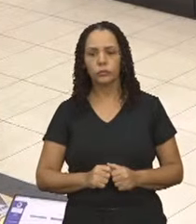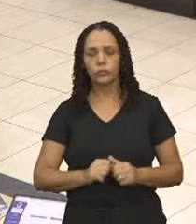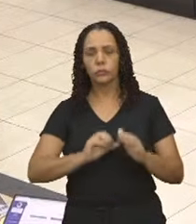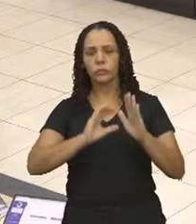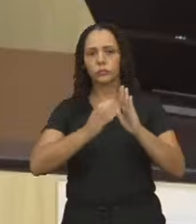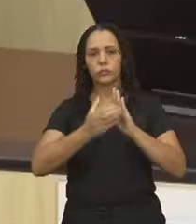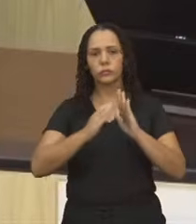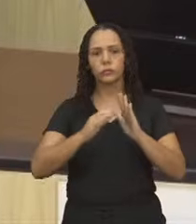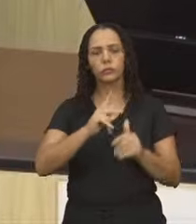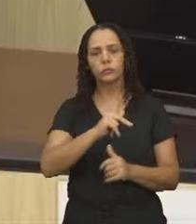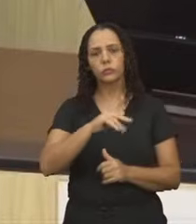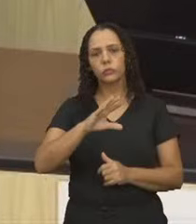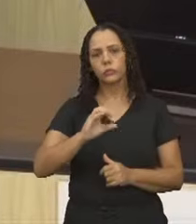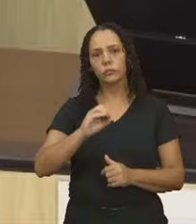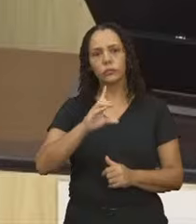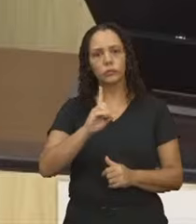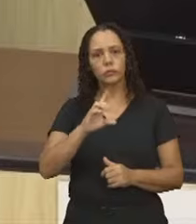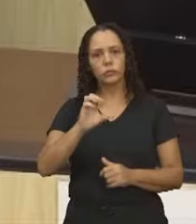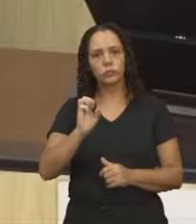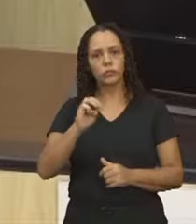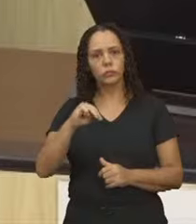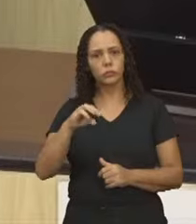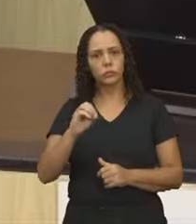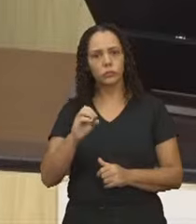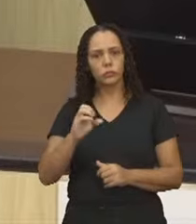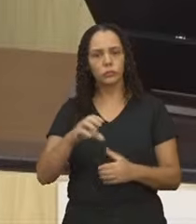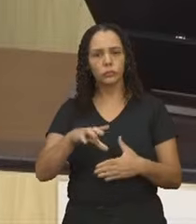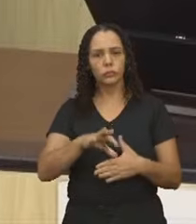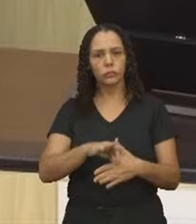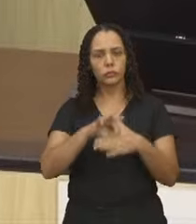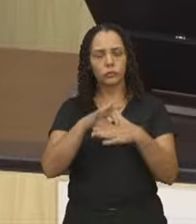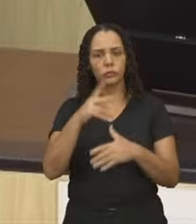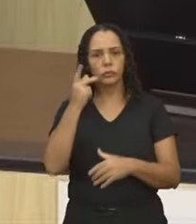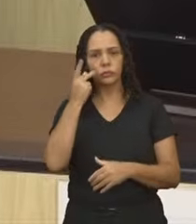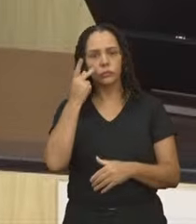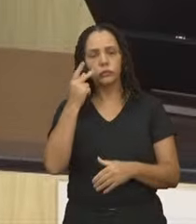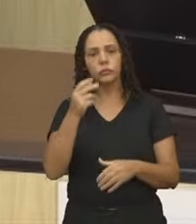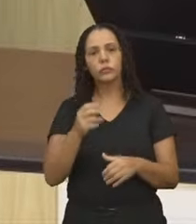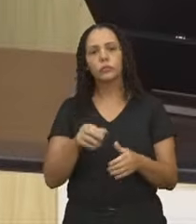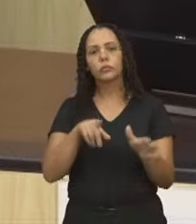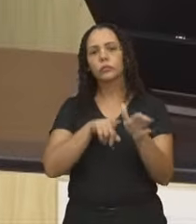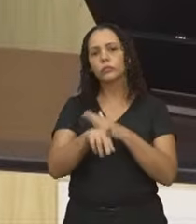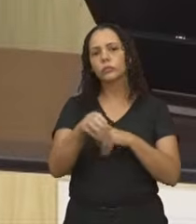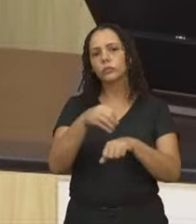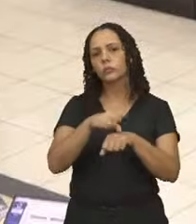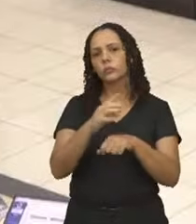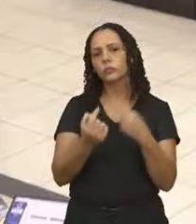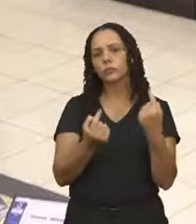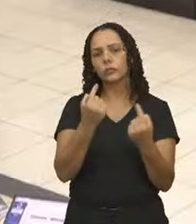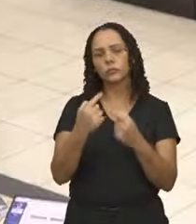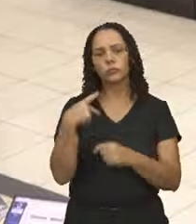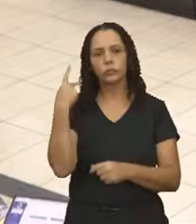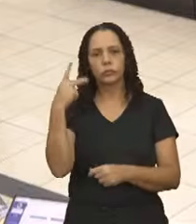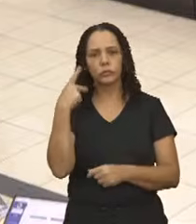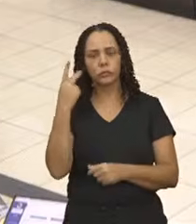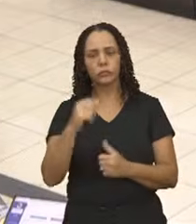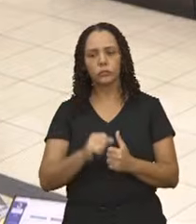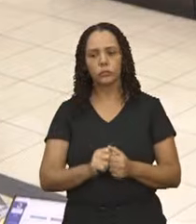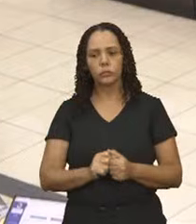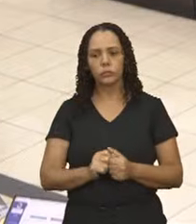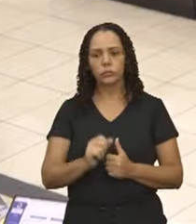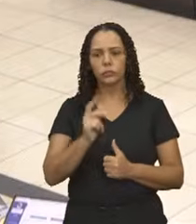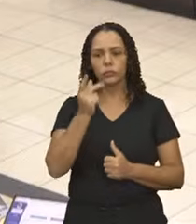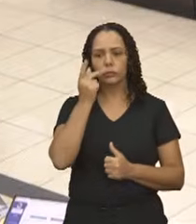O Podemos, o líder Paulinho dos Godozes indica qual vereador? Vereador Paulinho do